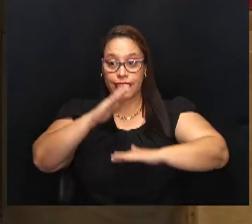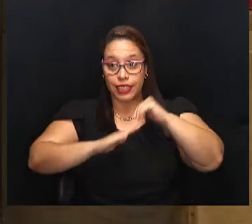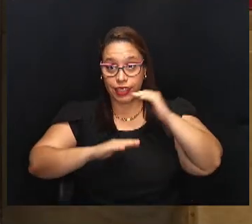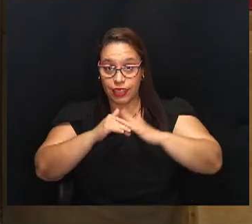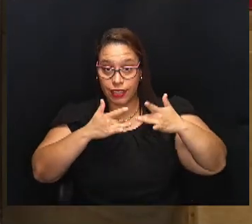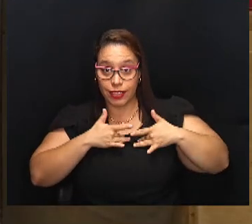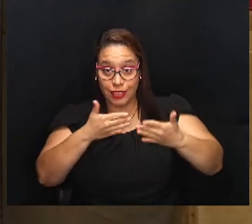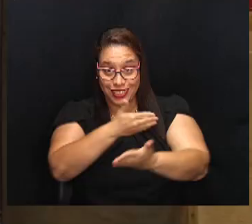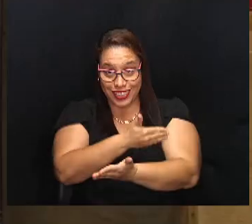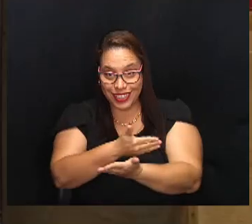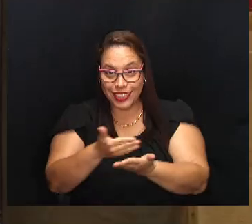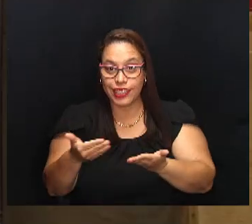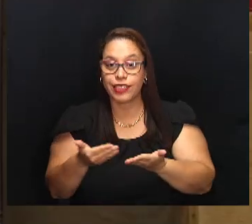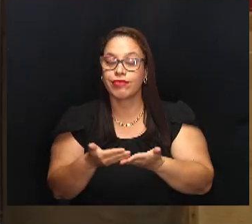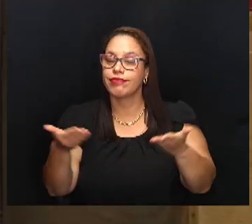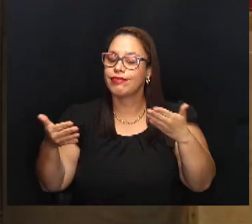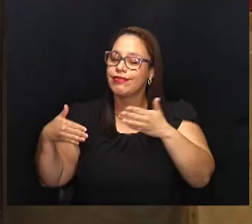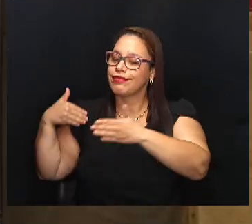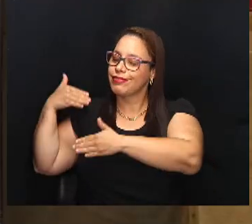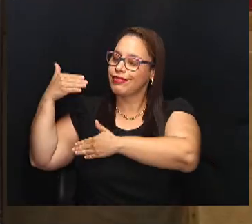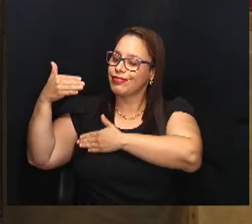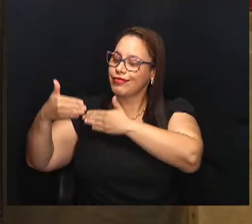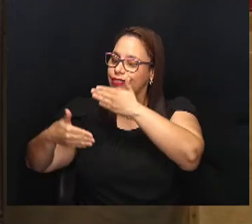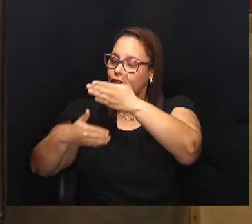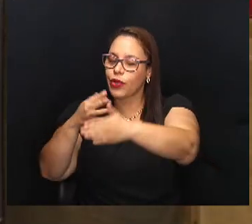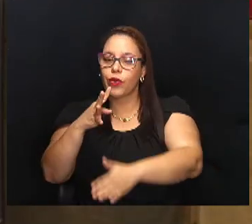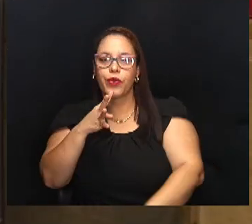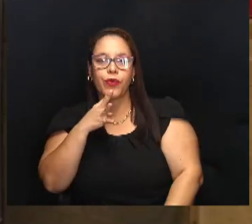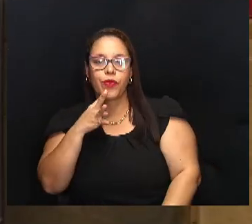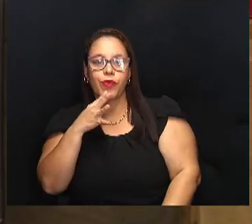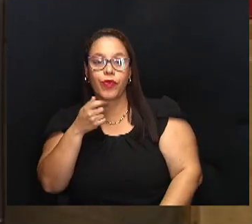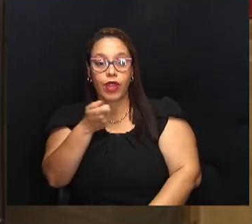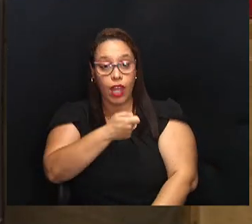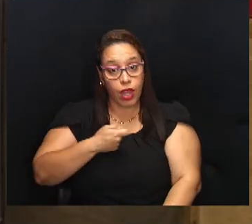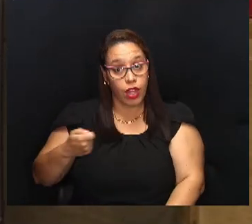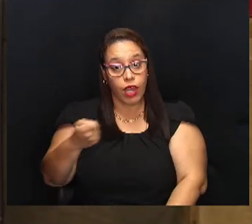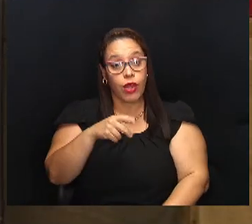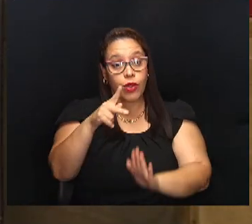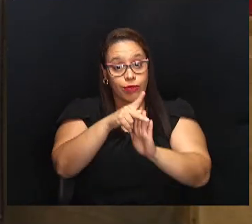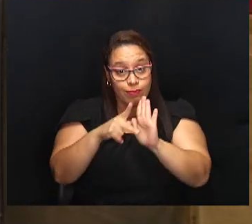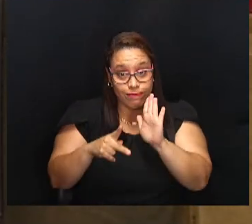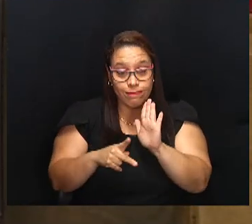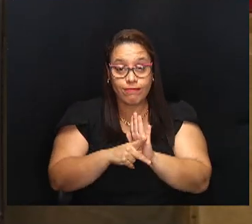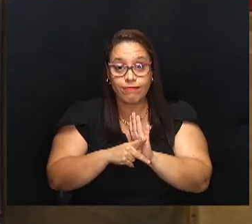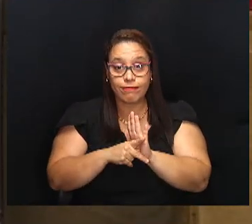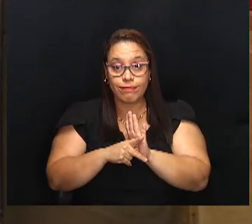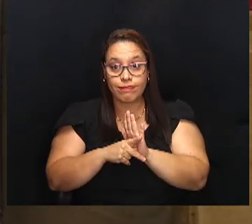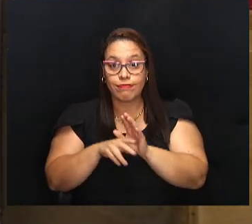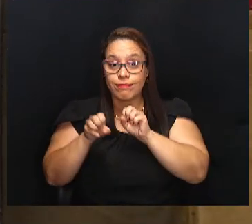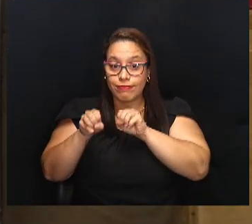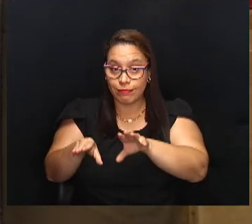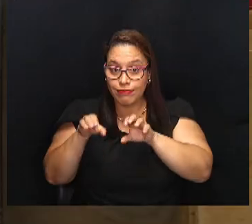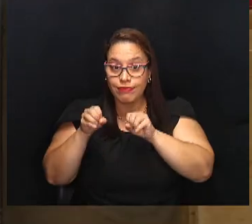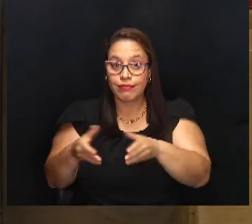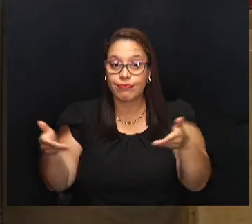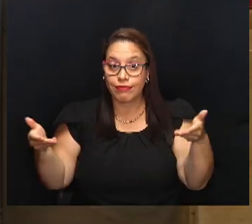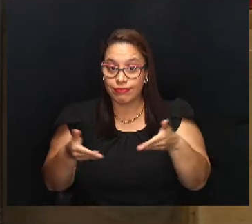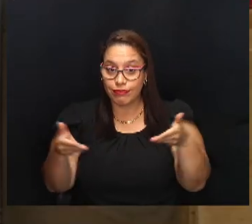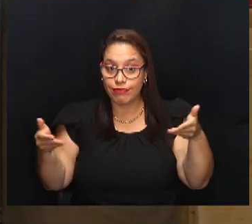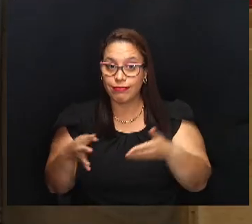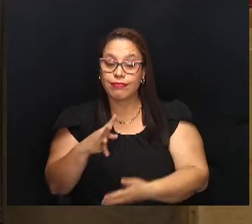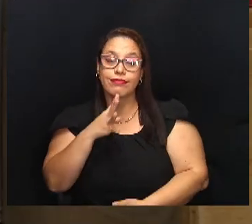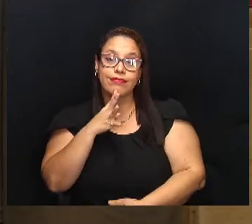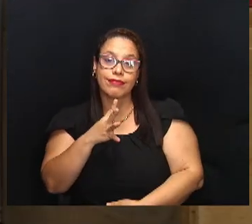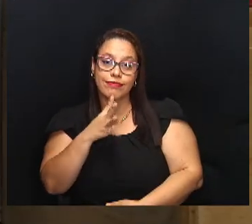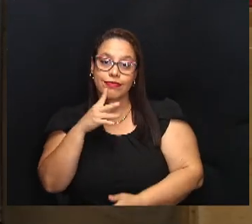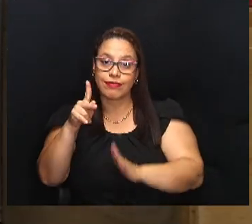Solidárias começando e nessa jornada de conhecer as associações, os projetos socioeducativos, hoje vamos